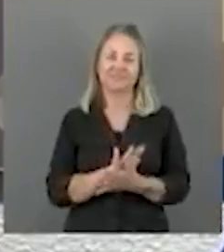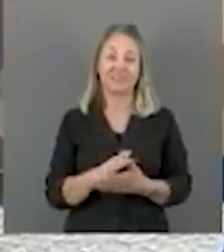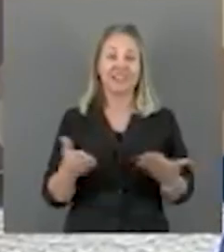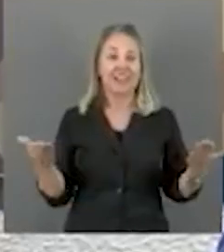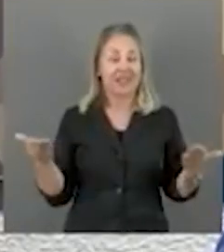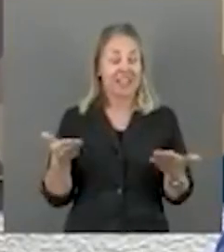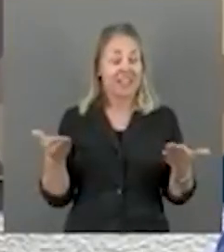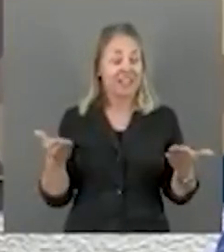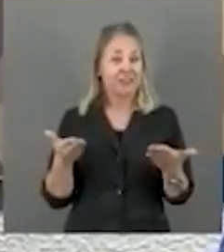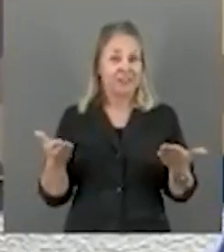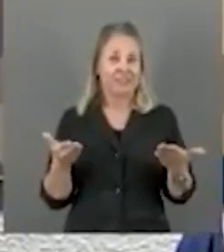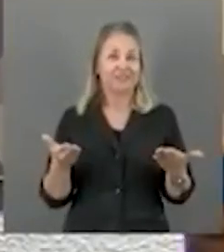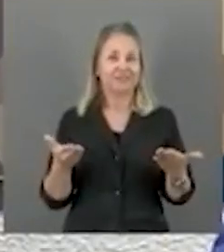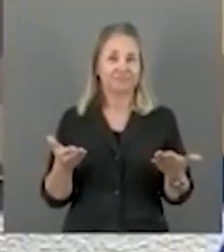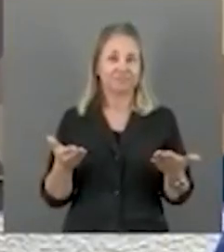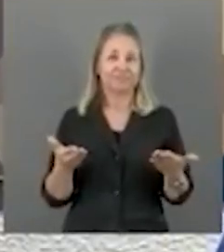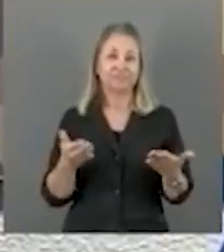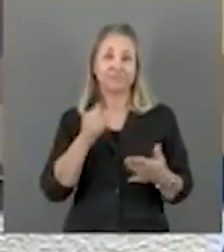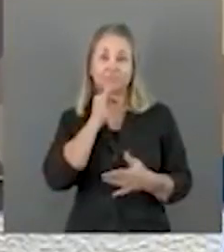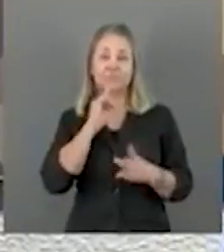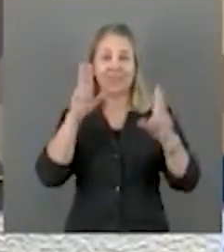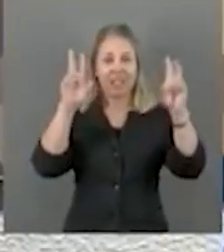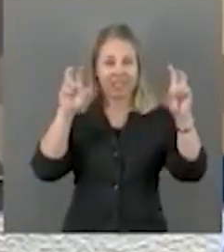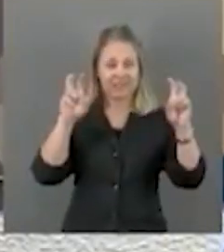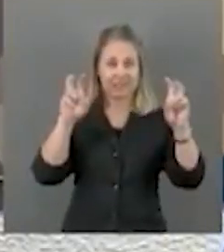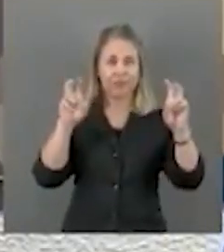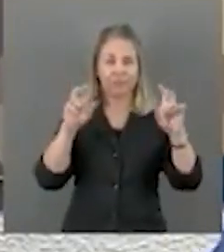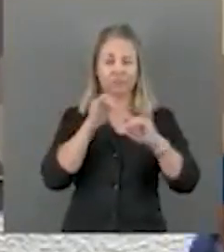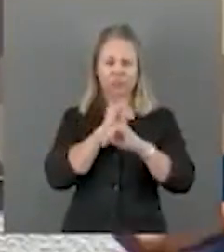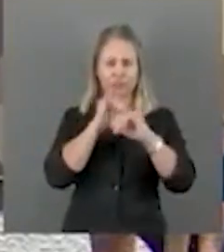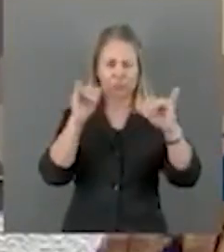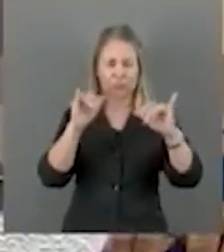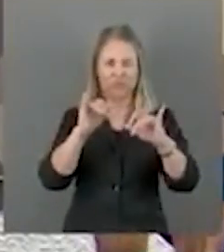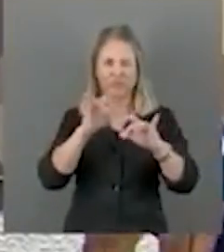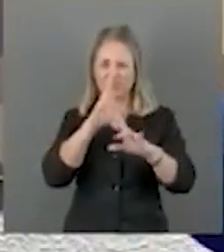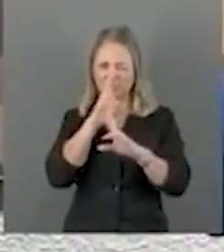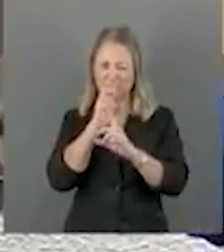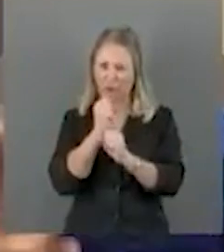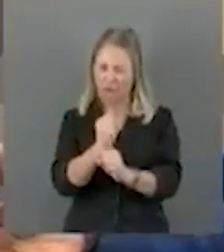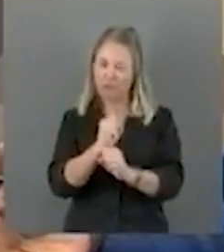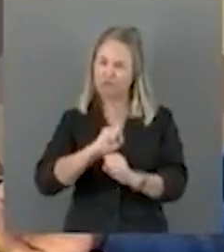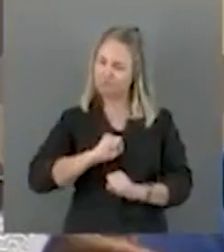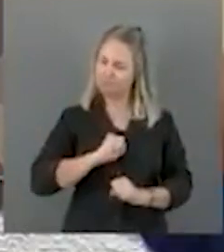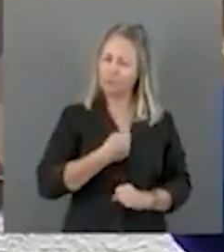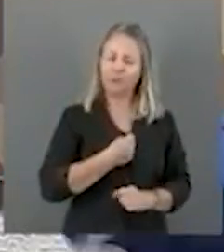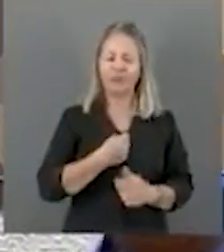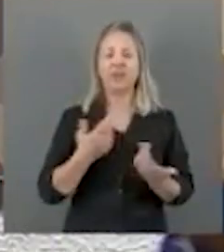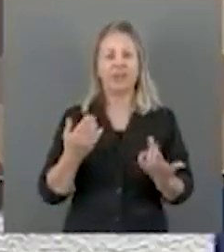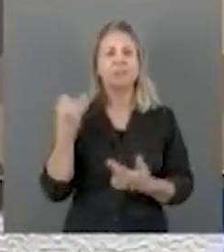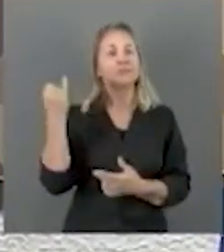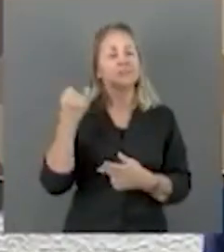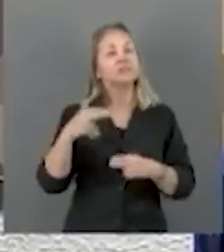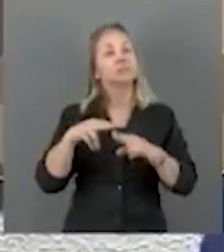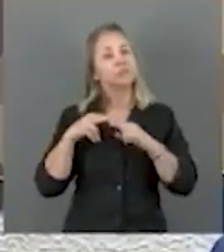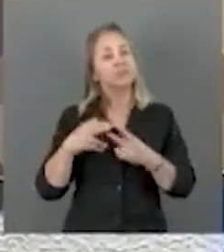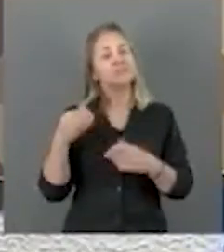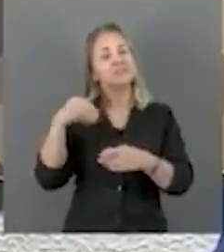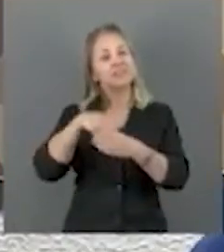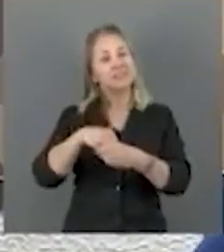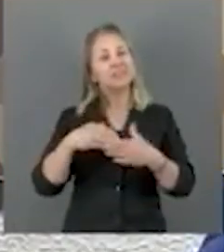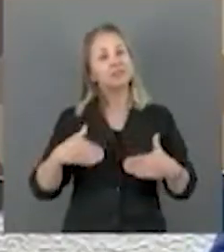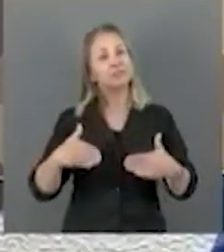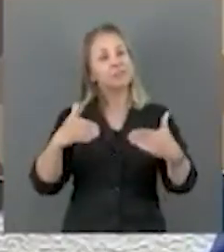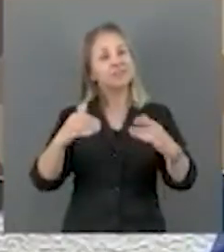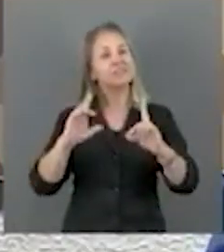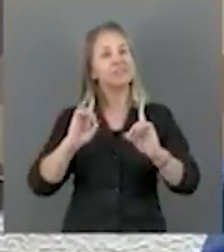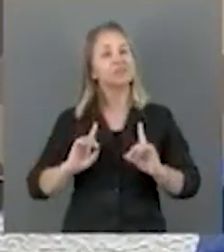Agora, a questão do discurso de ódio para nós é fundamental. Então, por isso faz parte da política de educação em direitos humanos. Aí entramos nesse ponto. A política de educação